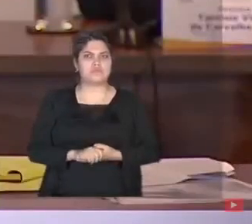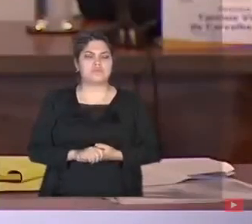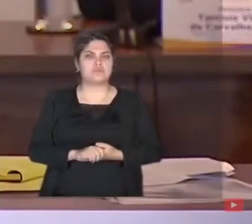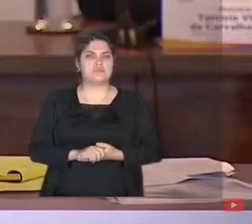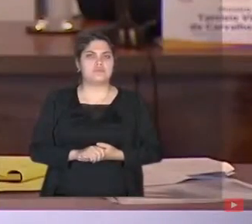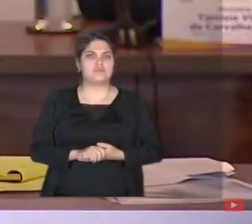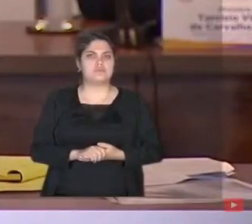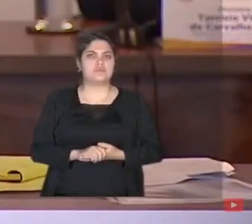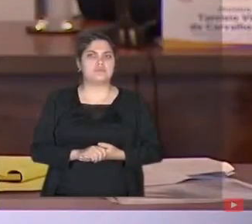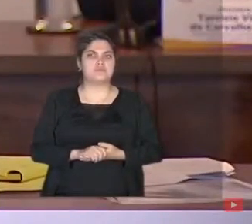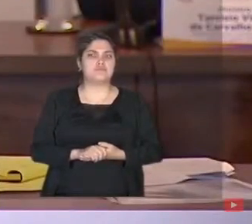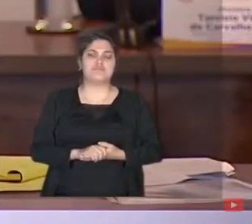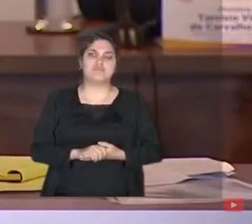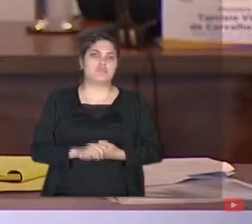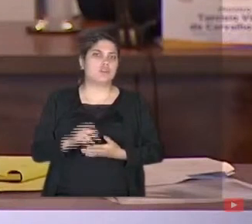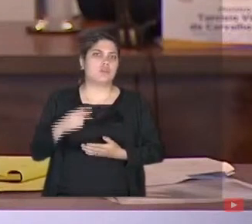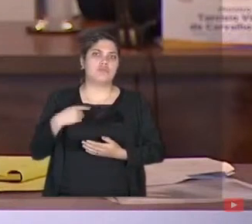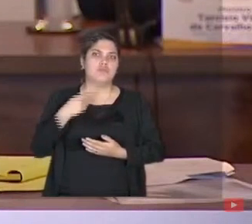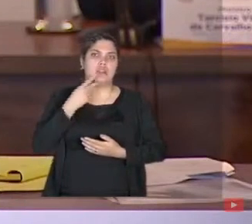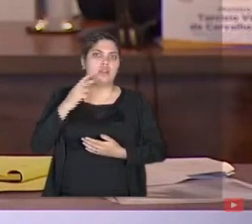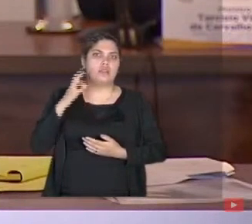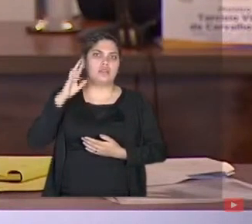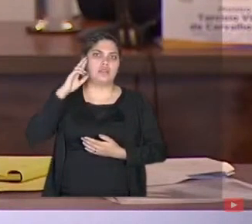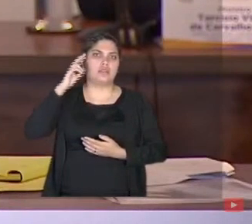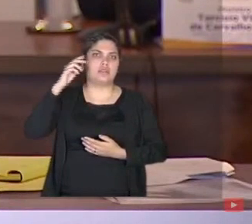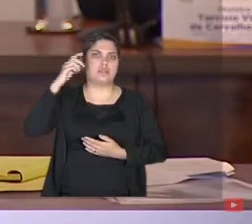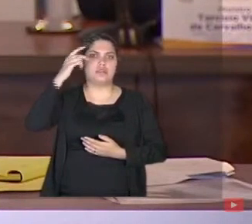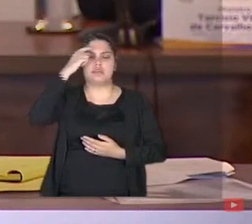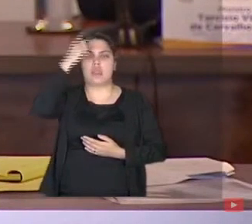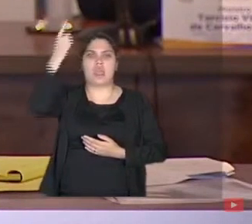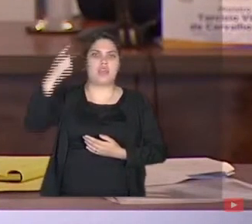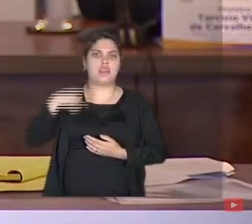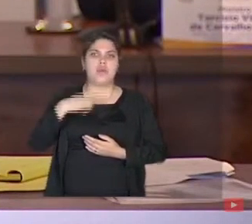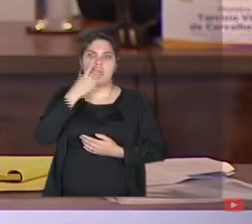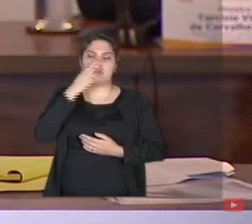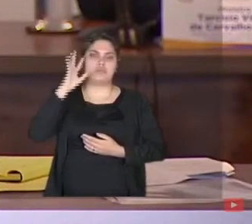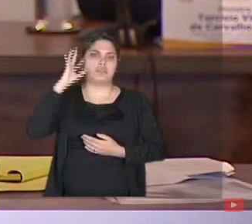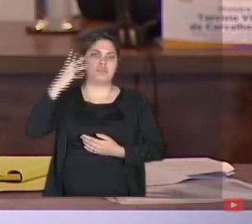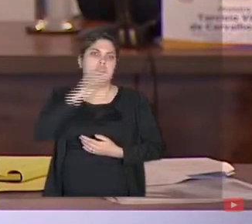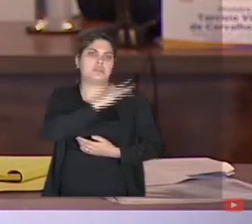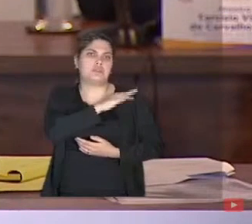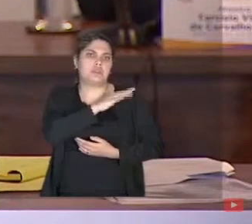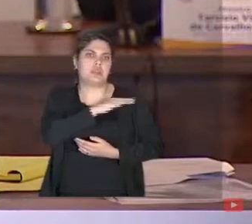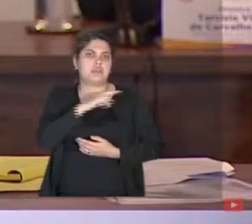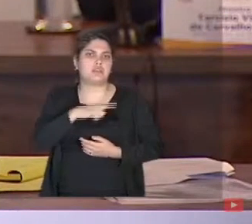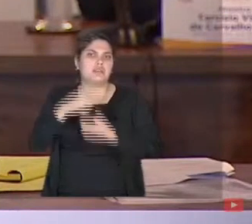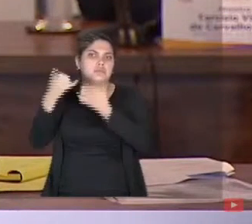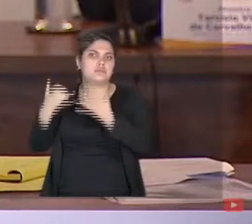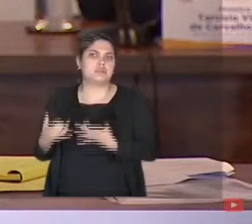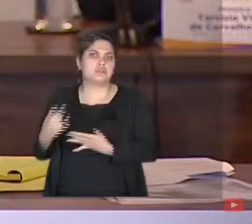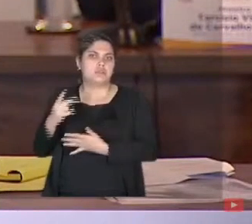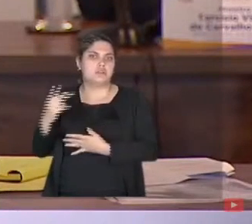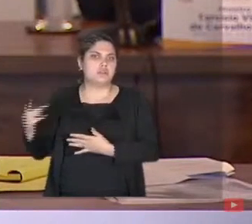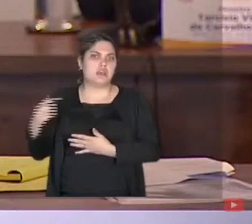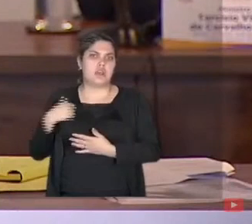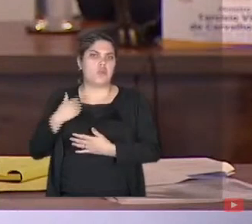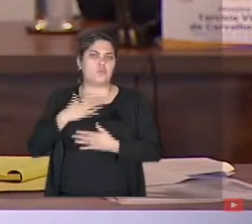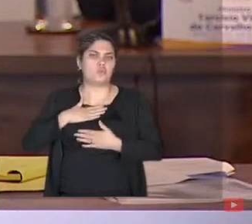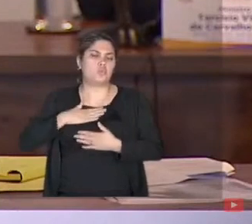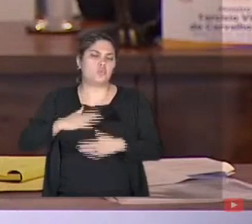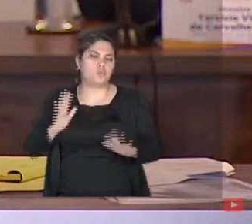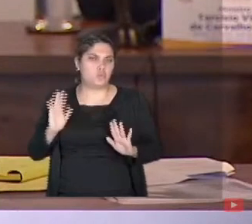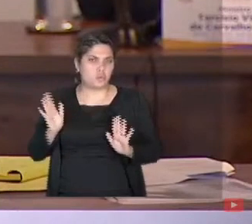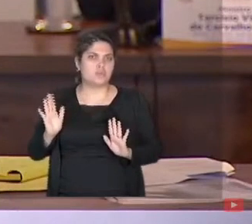Eu não saberia dizer de quem foi a ideia de centralizar, provavelmente foi uma decisão técnica que terá os seus fundamentos, por isso que eu disse que eu não tive